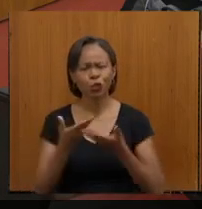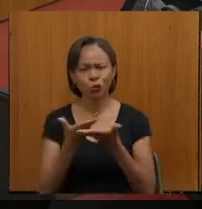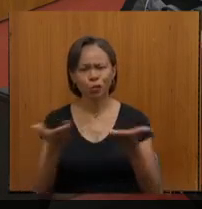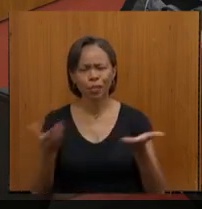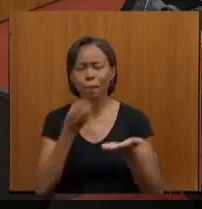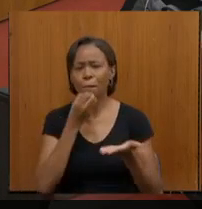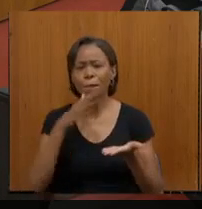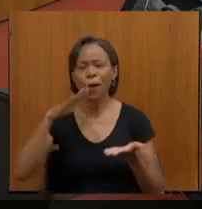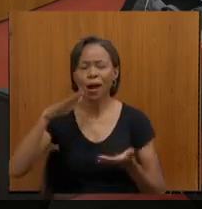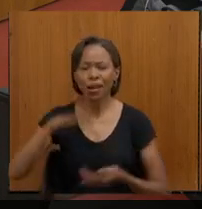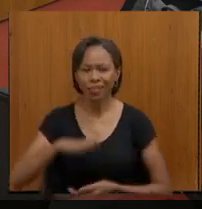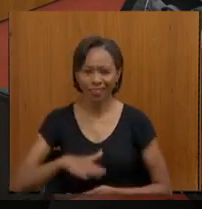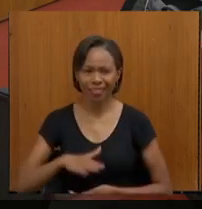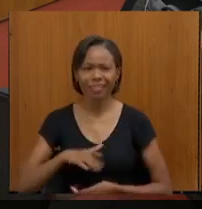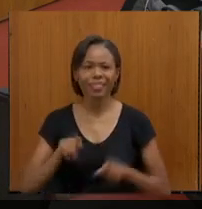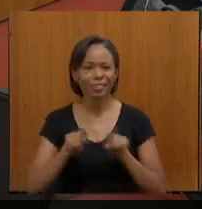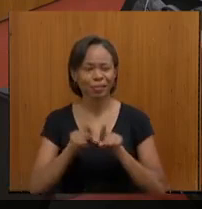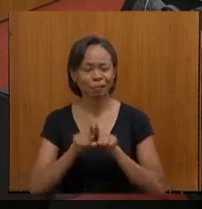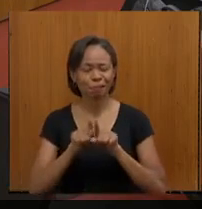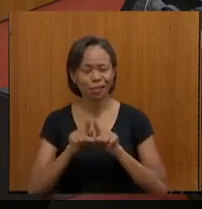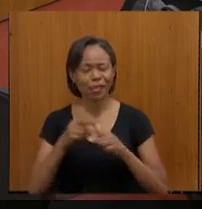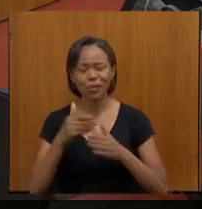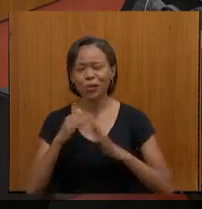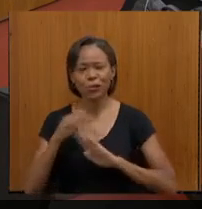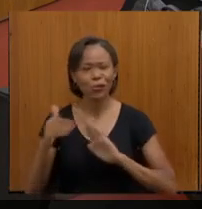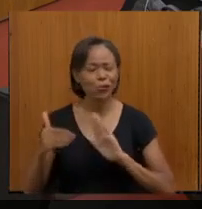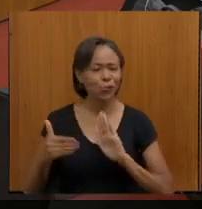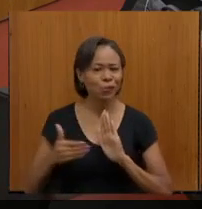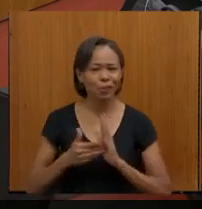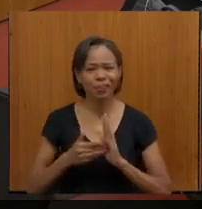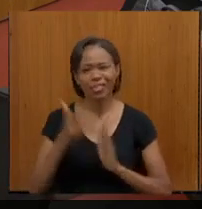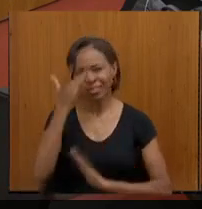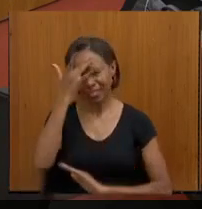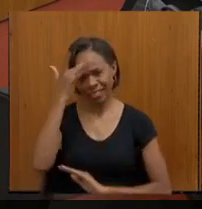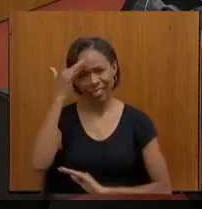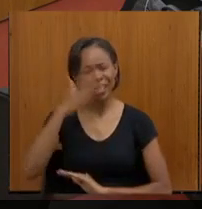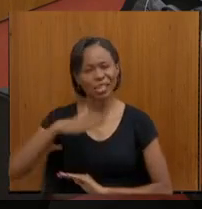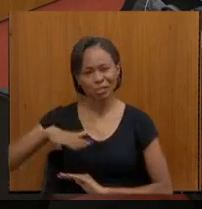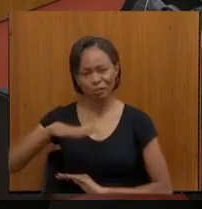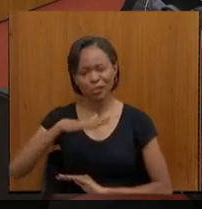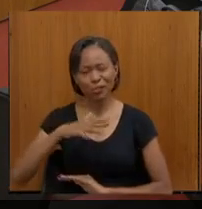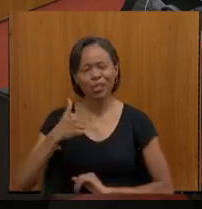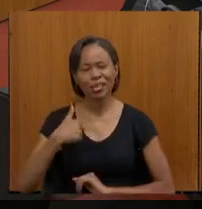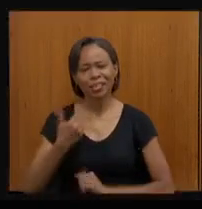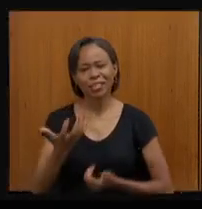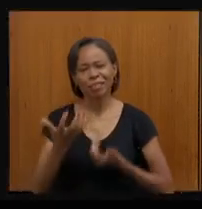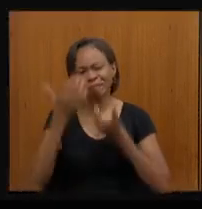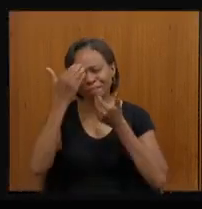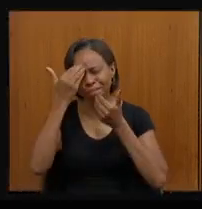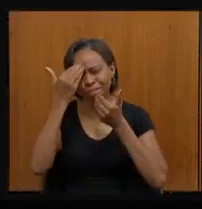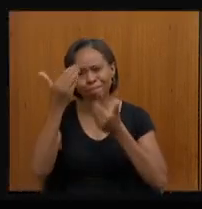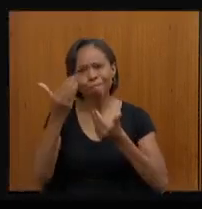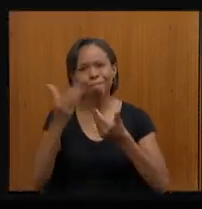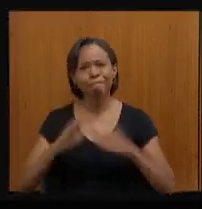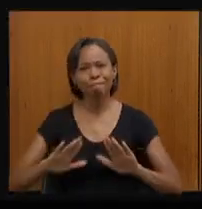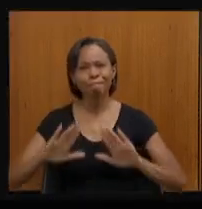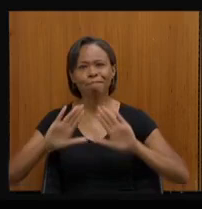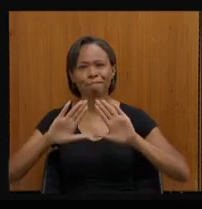e boa tarde a todos EA todas se consideraria muito a cabeça ia